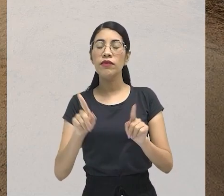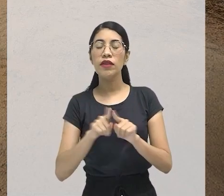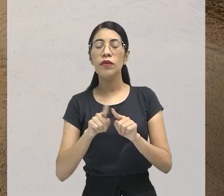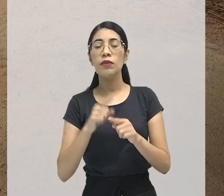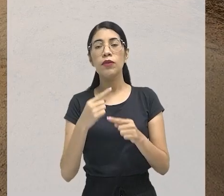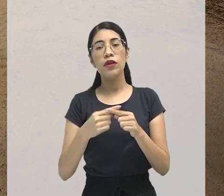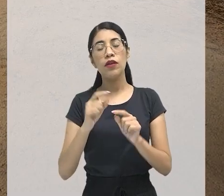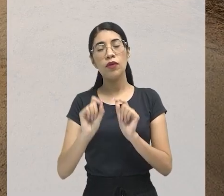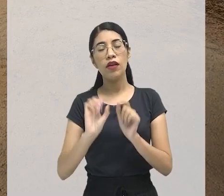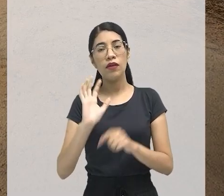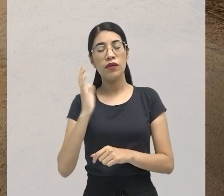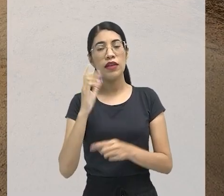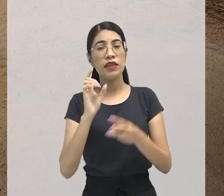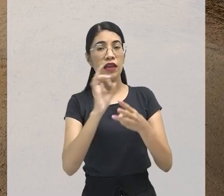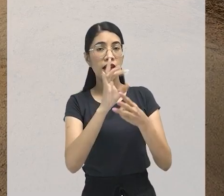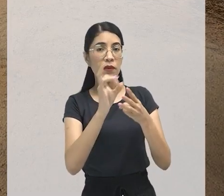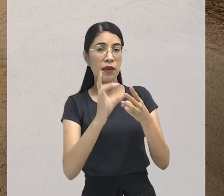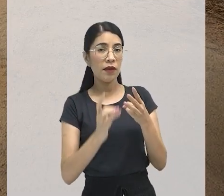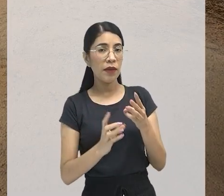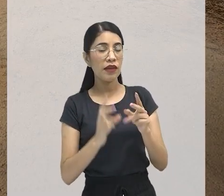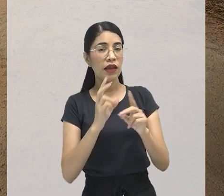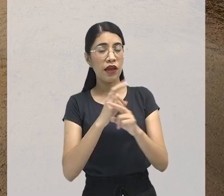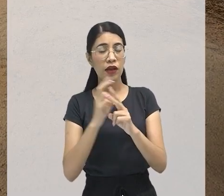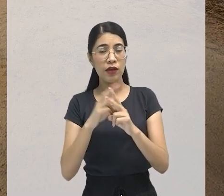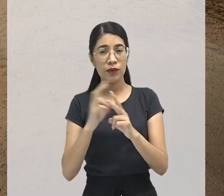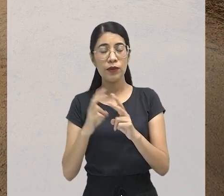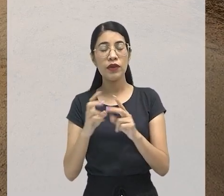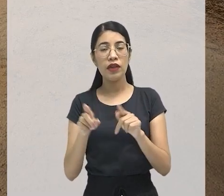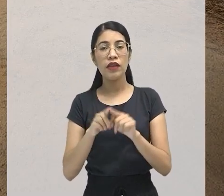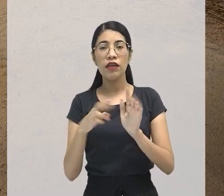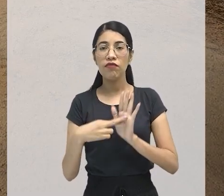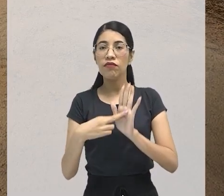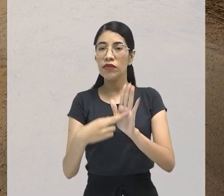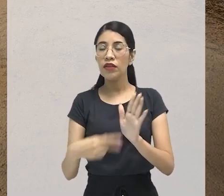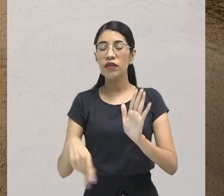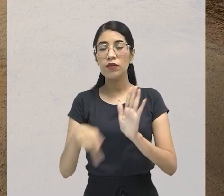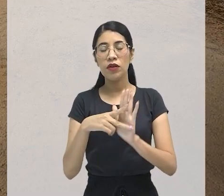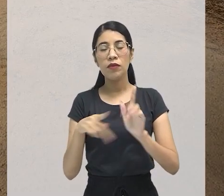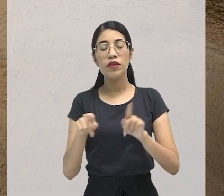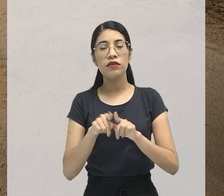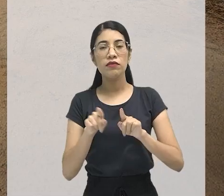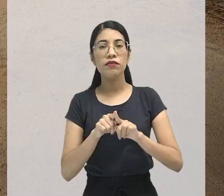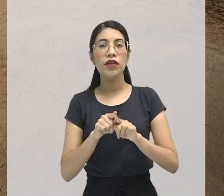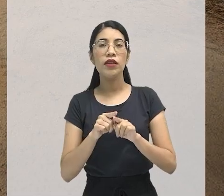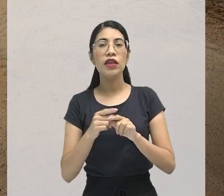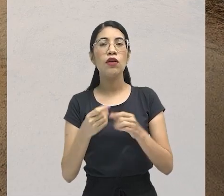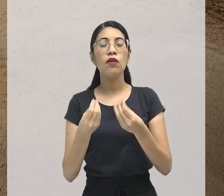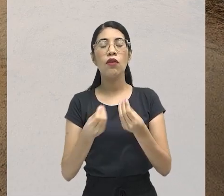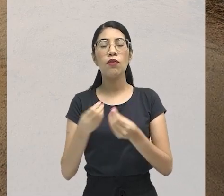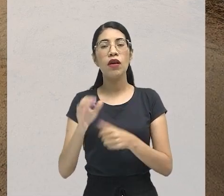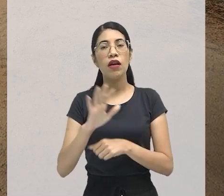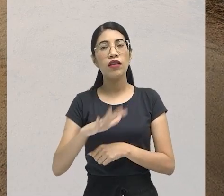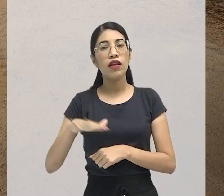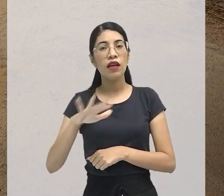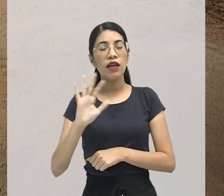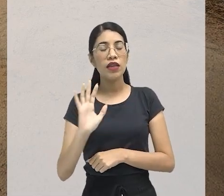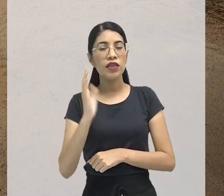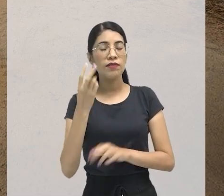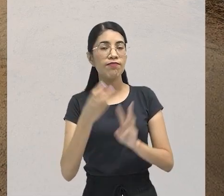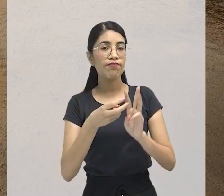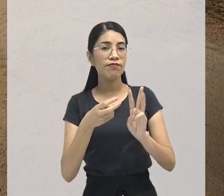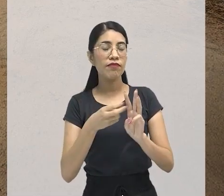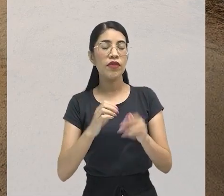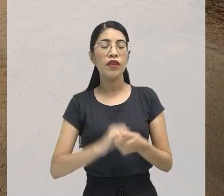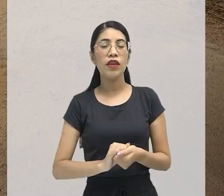porque cada uma dessas, elas têm uma representação, né, no meio dos povos indígenas. Uma